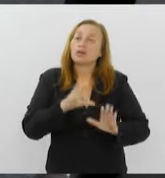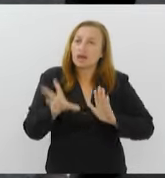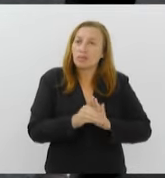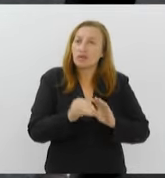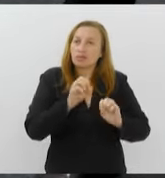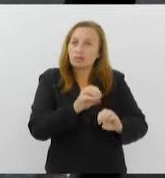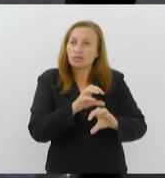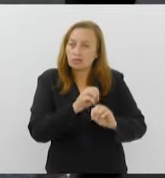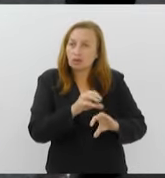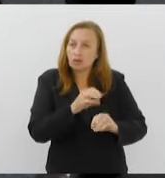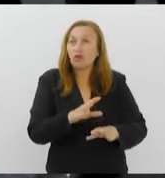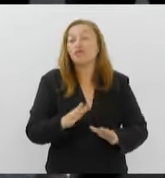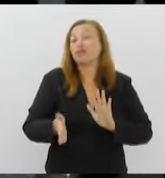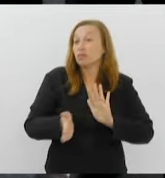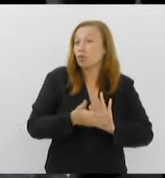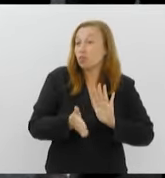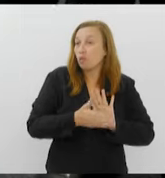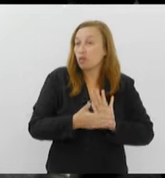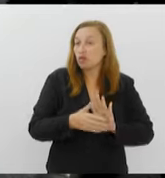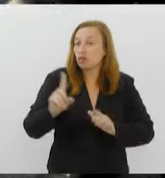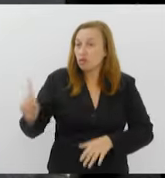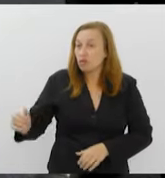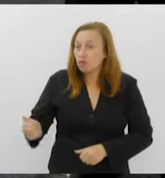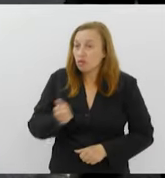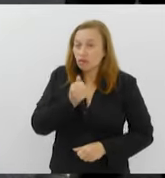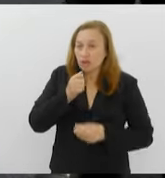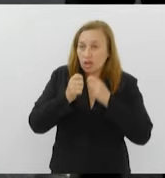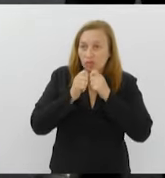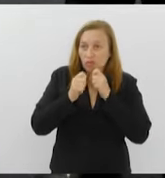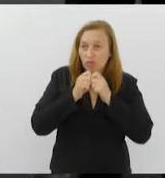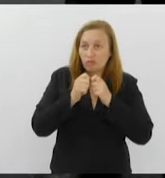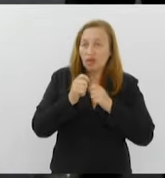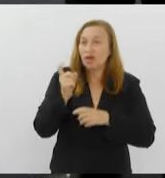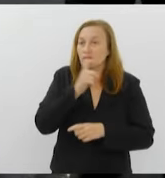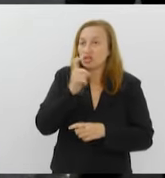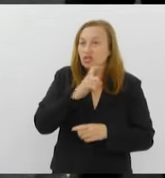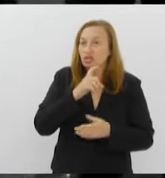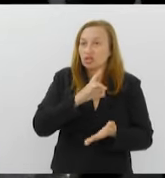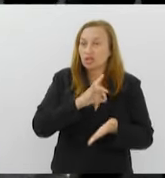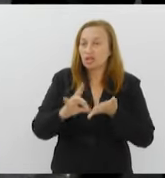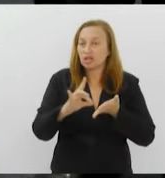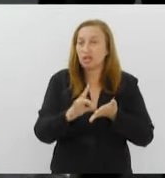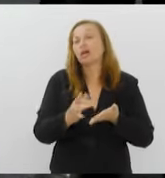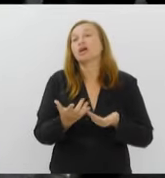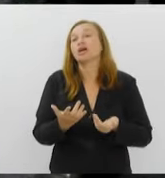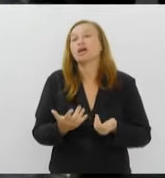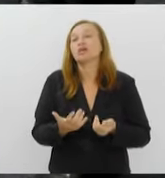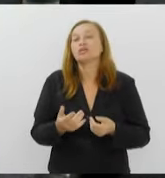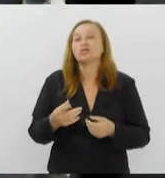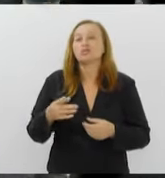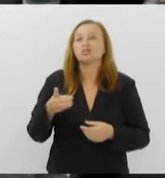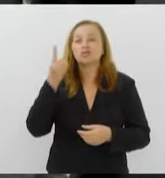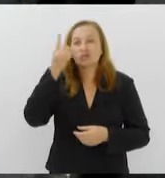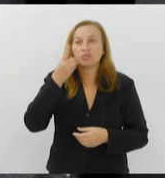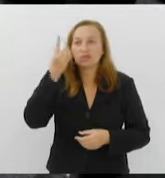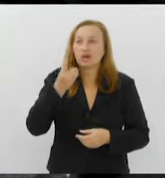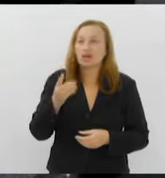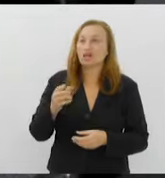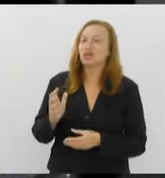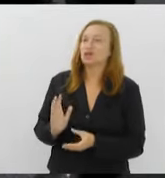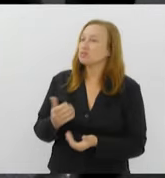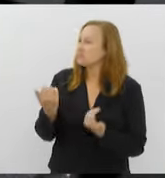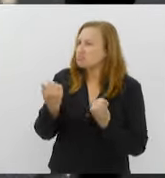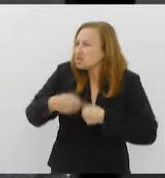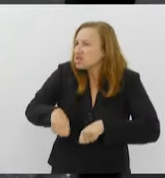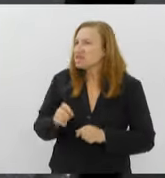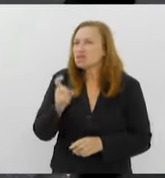isso como protesto por virem aqui no microfone, mentirem e tentar enganar os deputados. O governo tem maioria, vai votar de qualquer jeito, não precisa mentir no